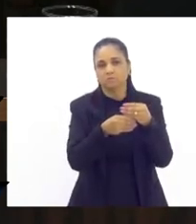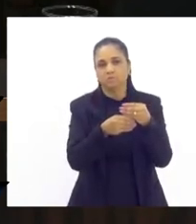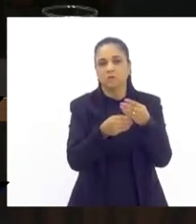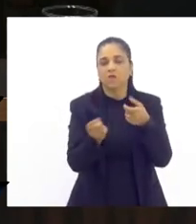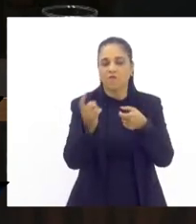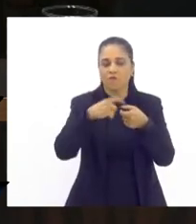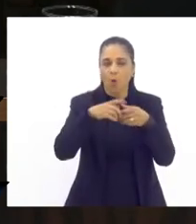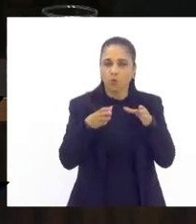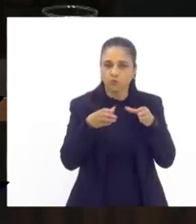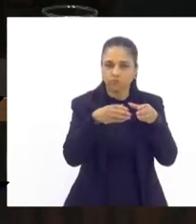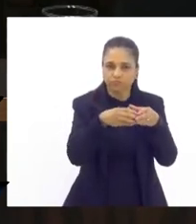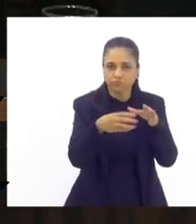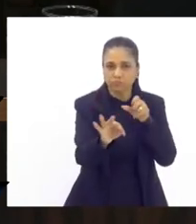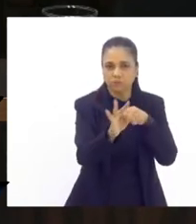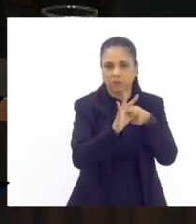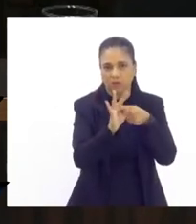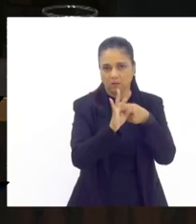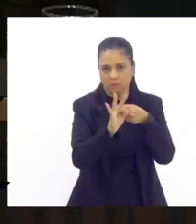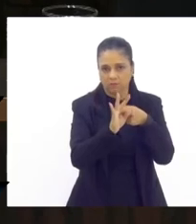às comissões técnicas.